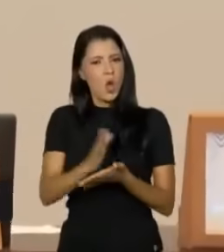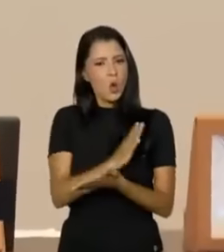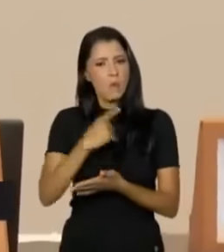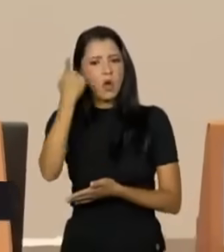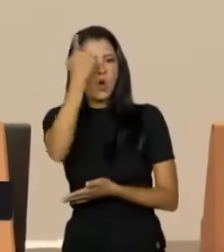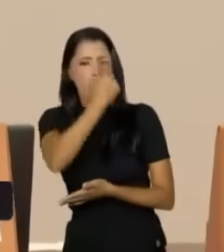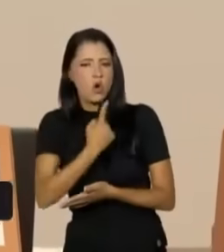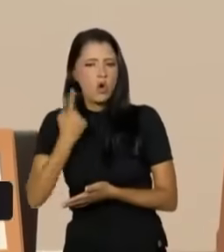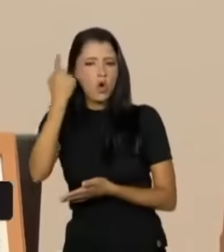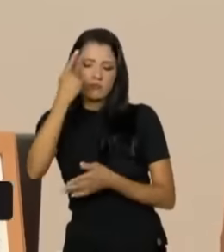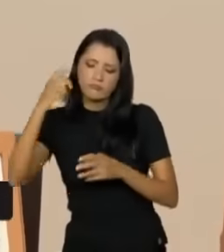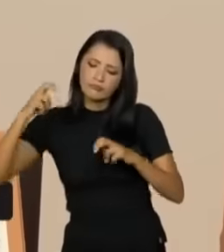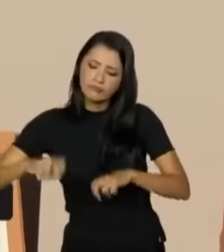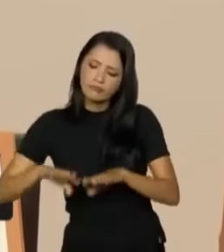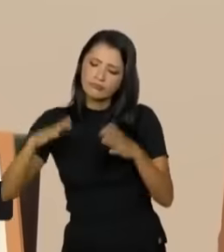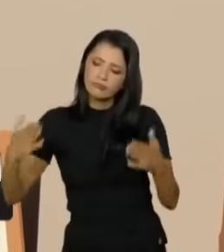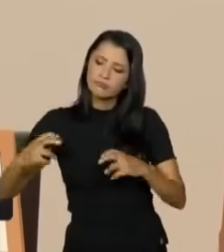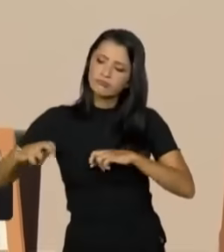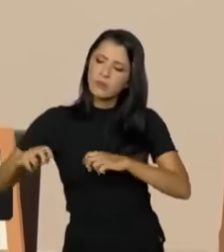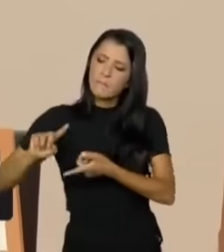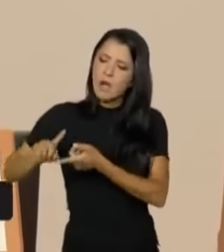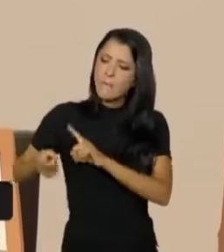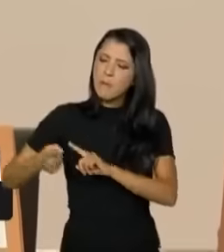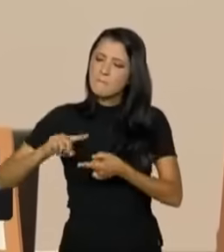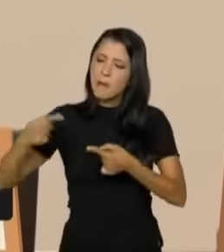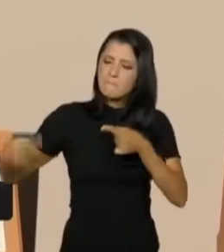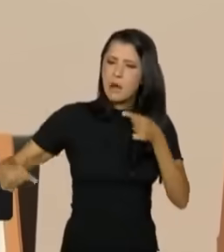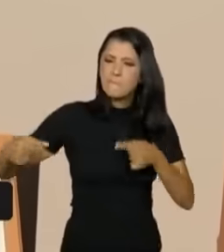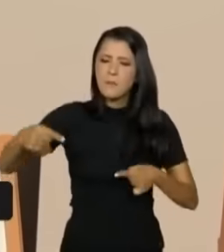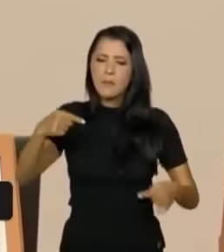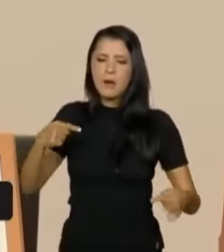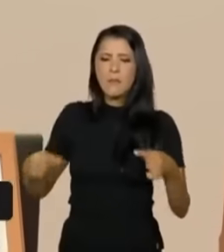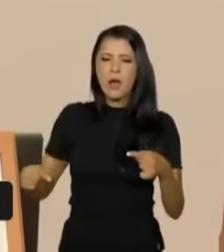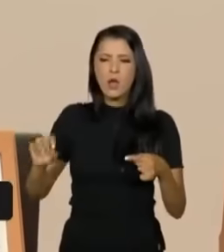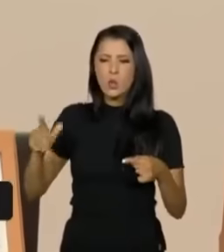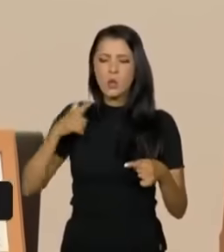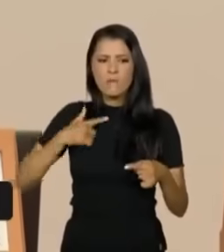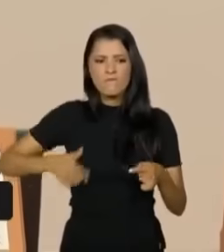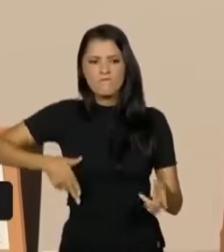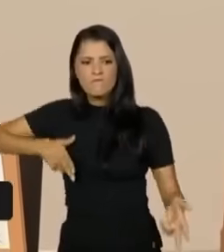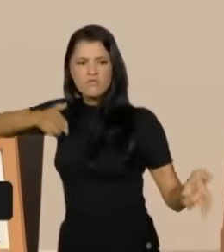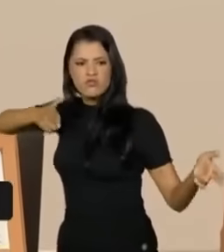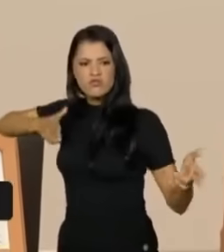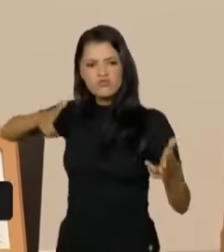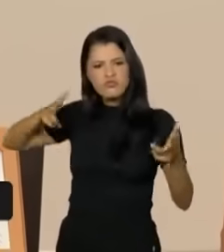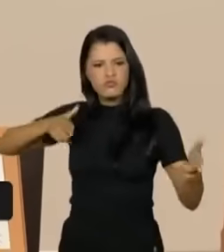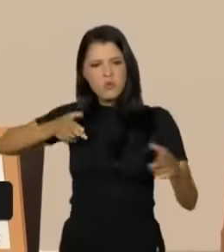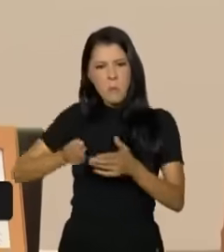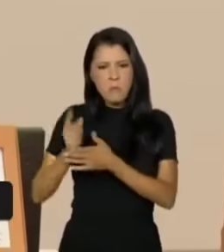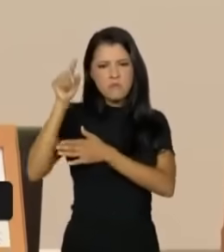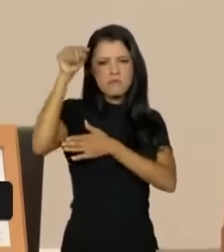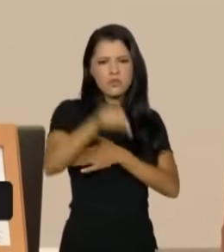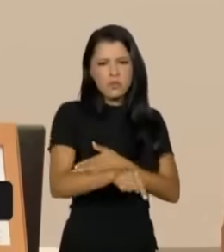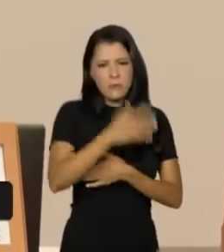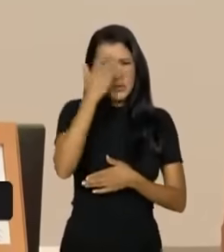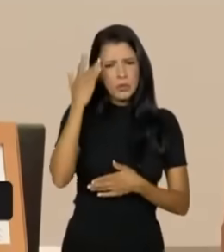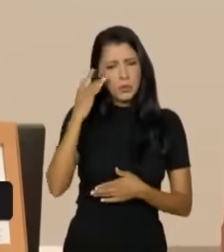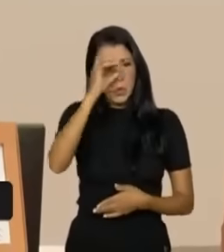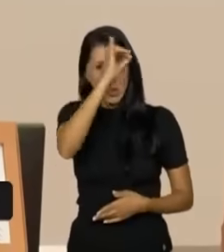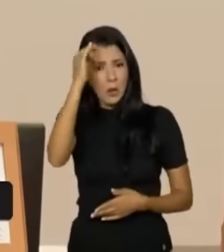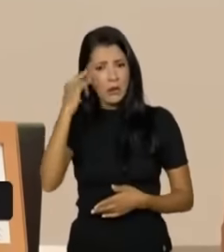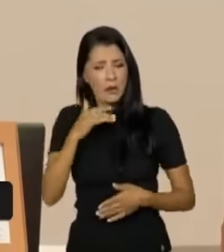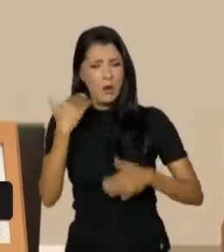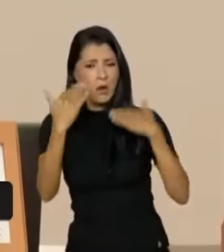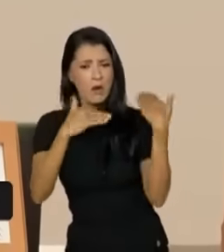horas numa mesa de negociação do que você sair atirando a esmo, matando inocentes,